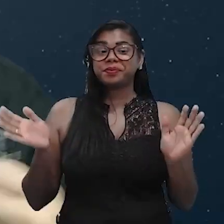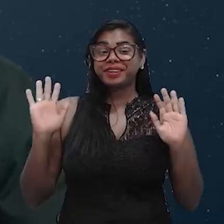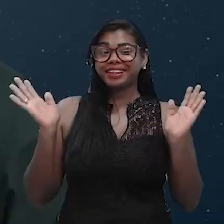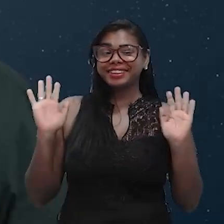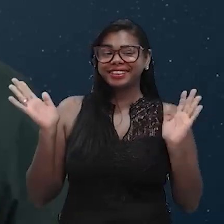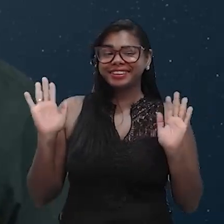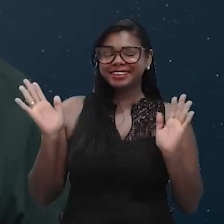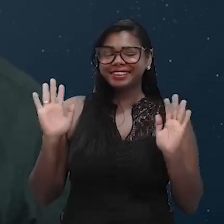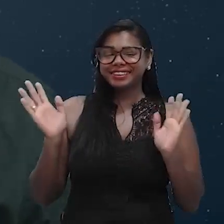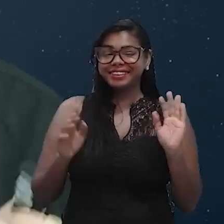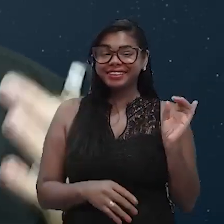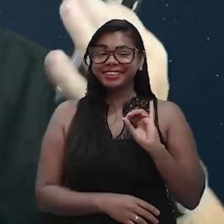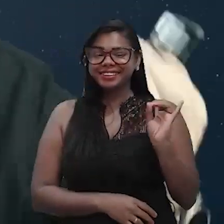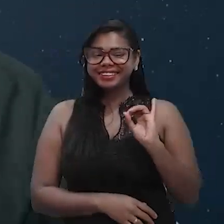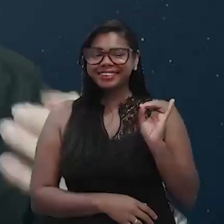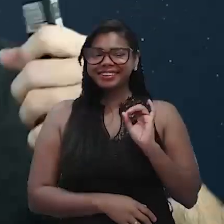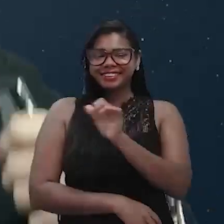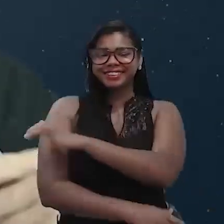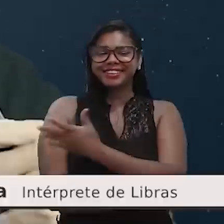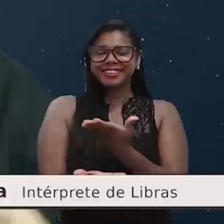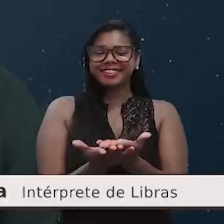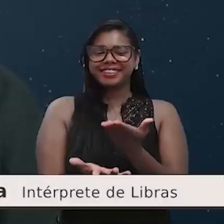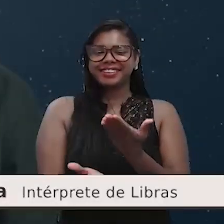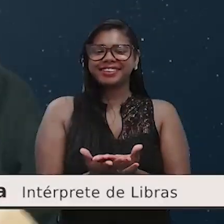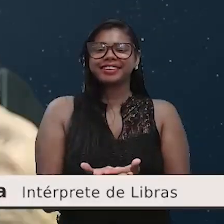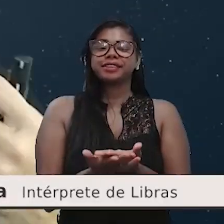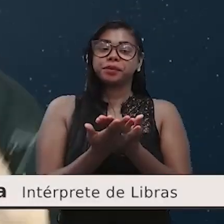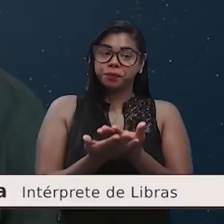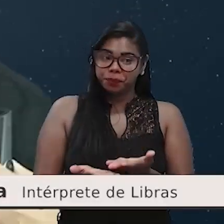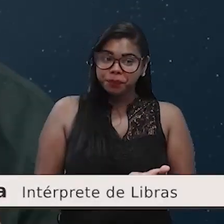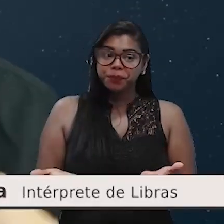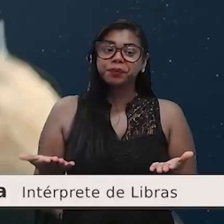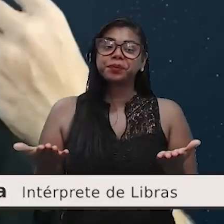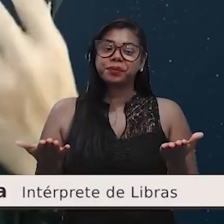Saudações, meus pequenos gafanhotos! E estamos aqui de volta para